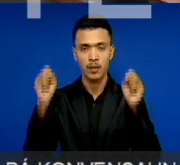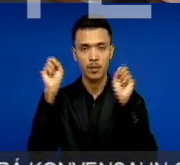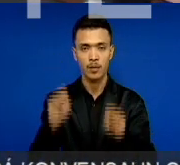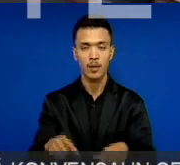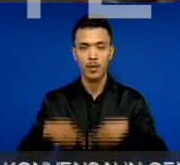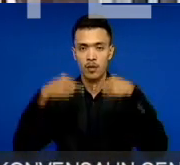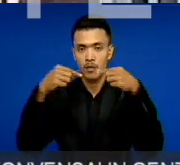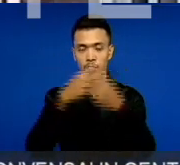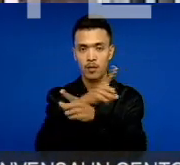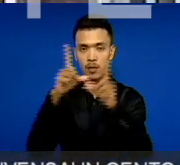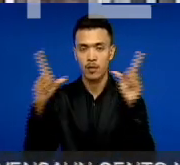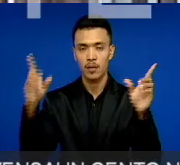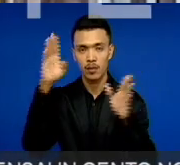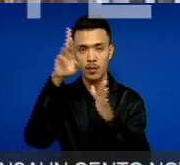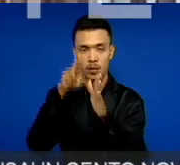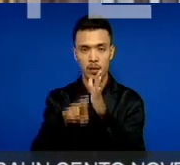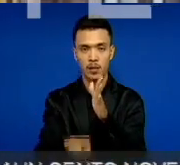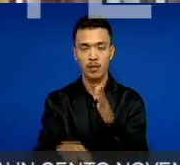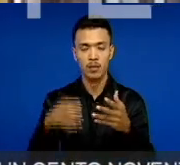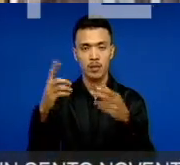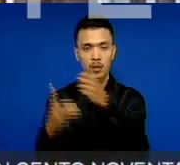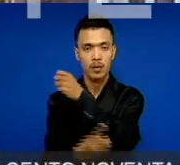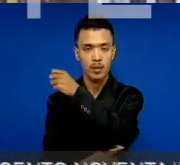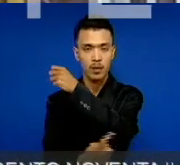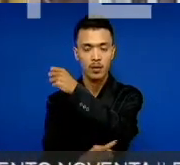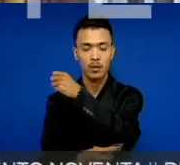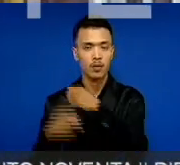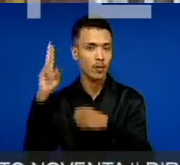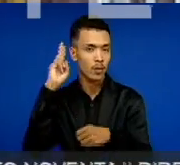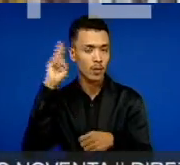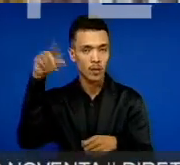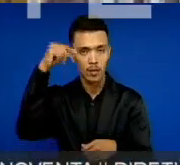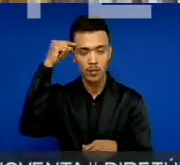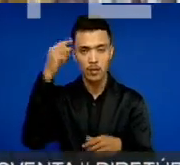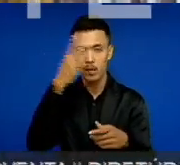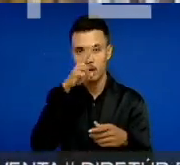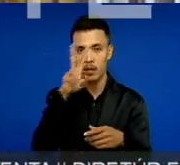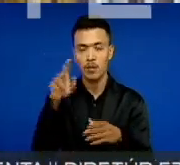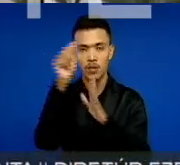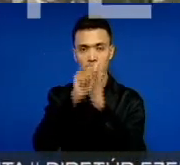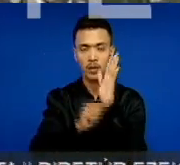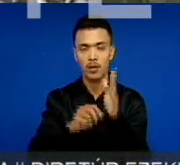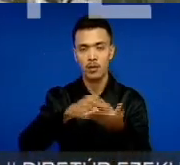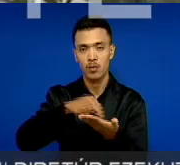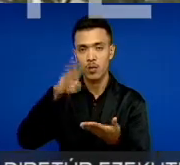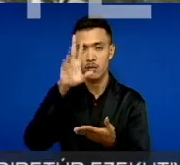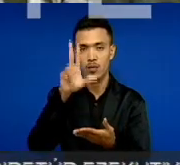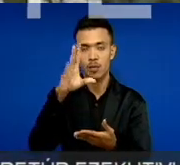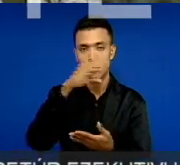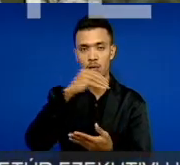foi indulto, caja menos castigo. Ao fim rona governo, no conjuga o artigo tolo, no hat lei número